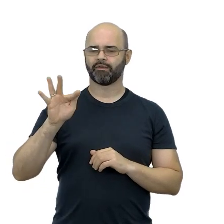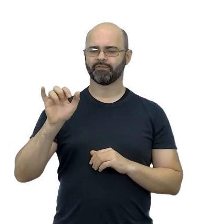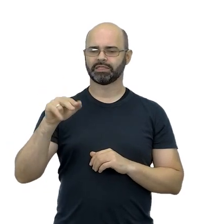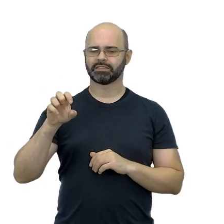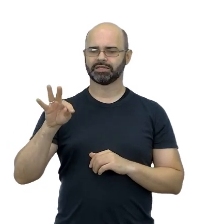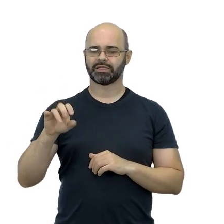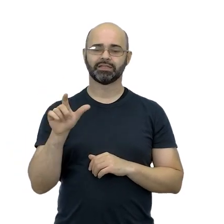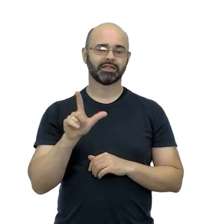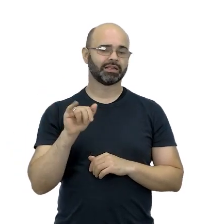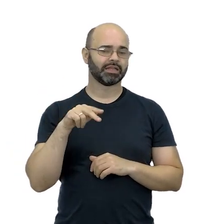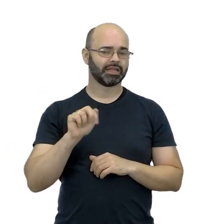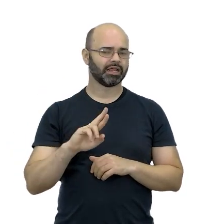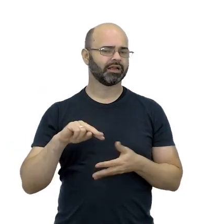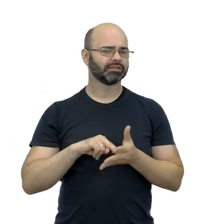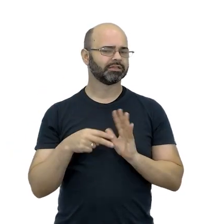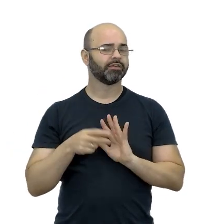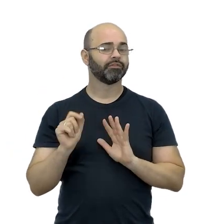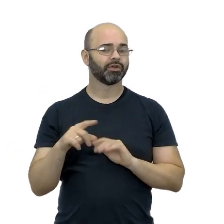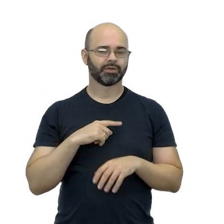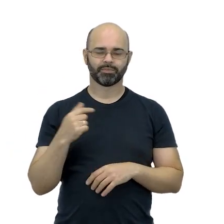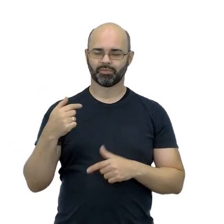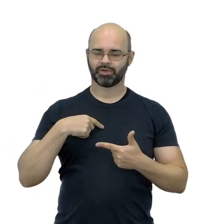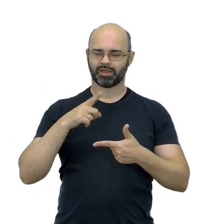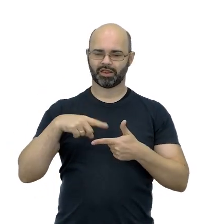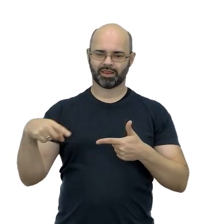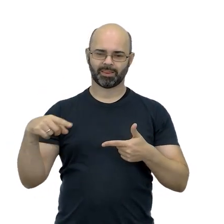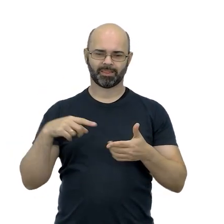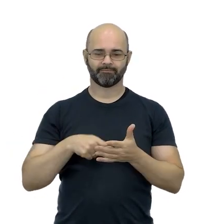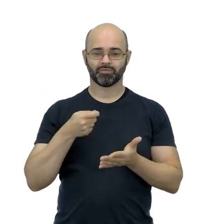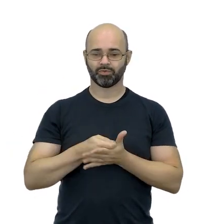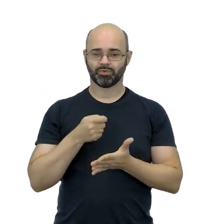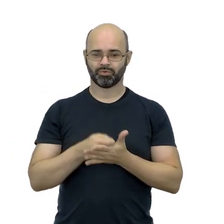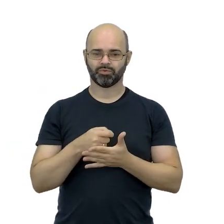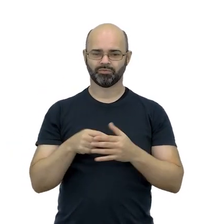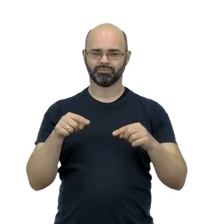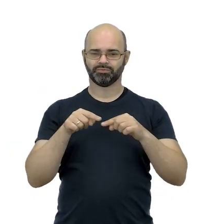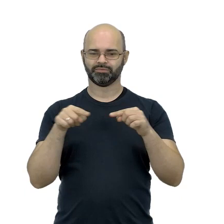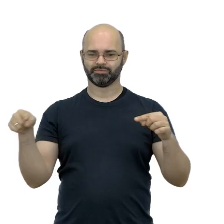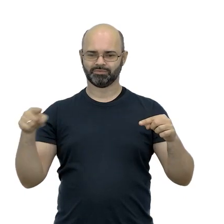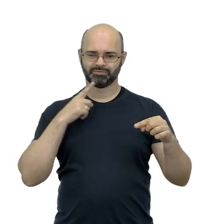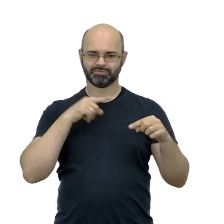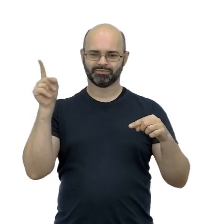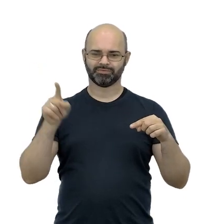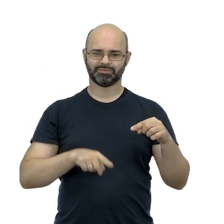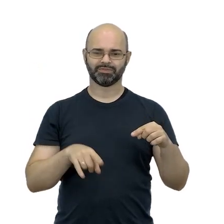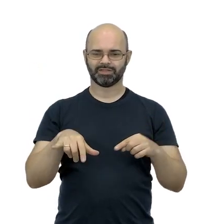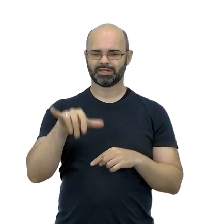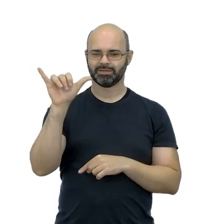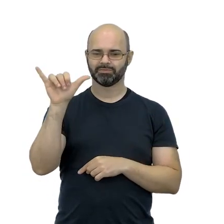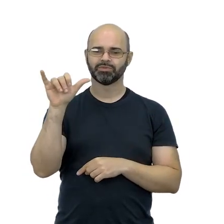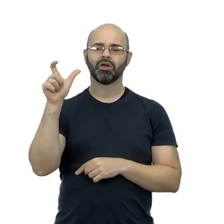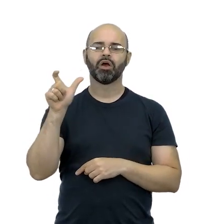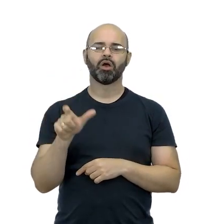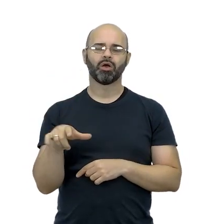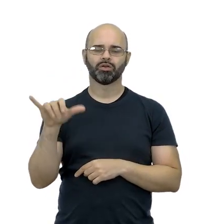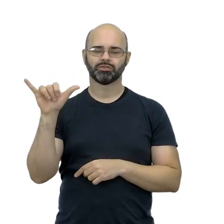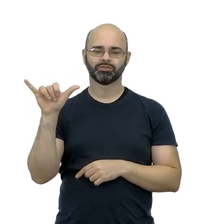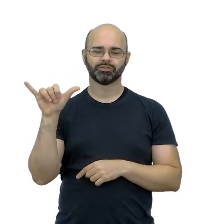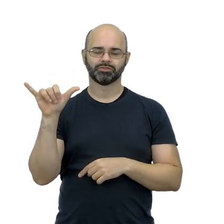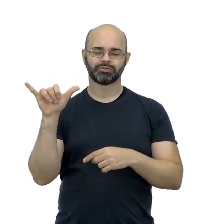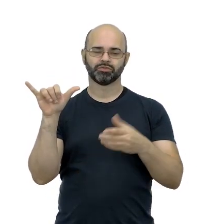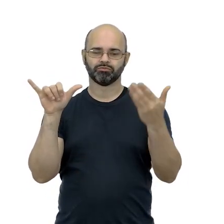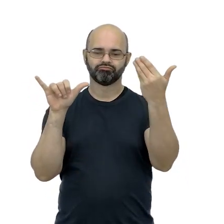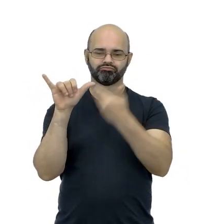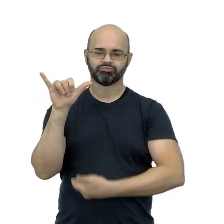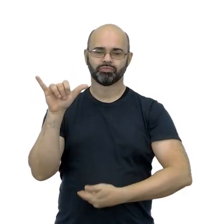meu gráfico, obrigatoriamente, ele corta o eixo das abscissas, o famoso eixo y, onde? No ponto menos 3. Aí